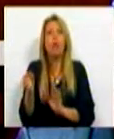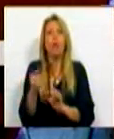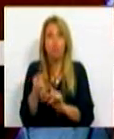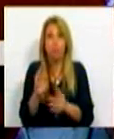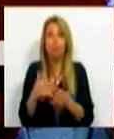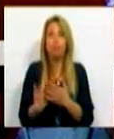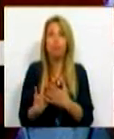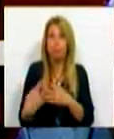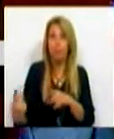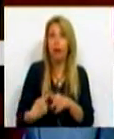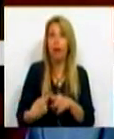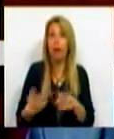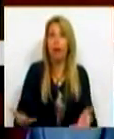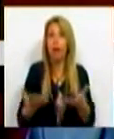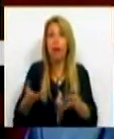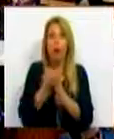rendimentos.